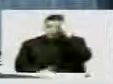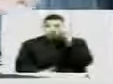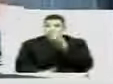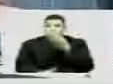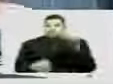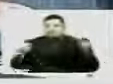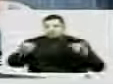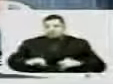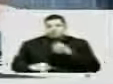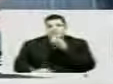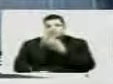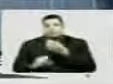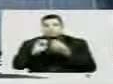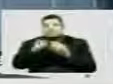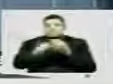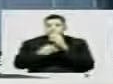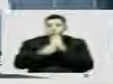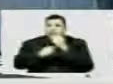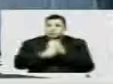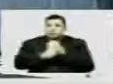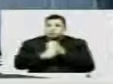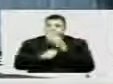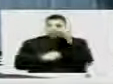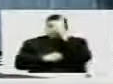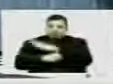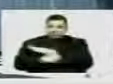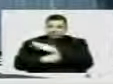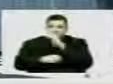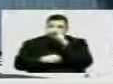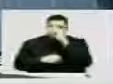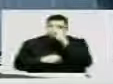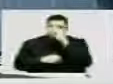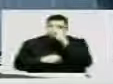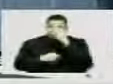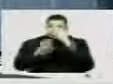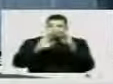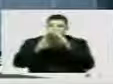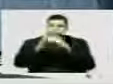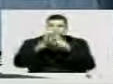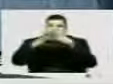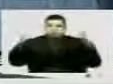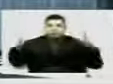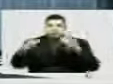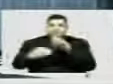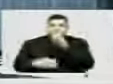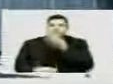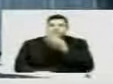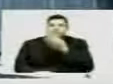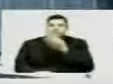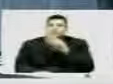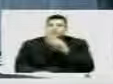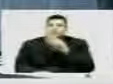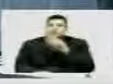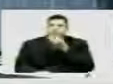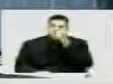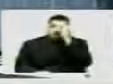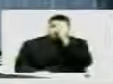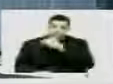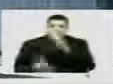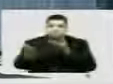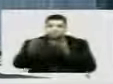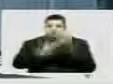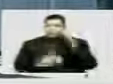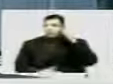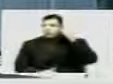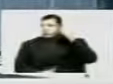É óbvio, se o orçamento é decrescente e as demandas são crescentes, há precariedade nos